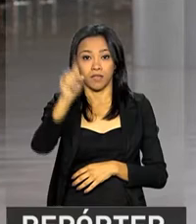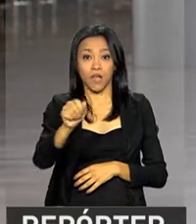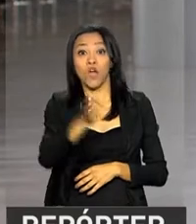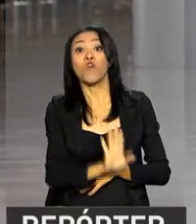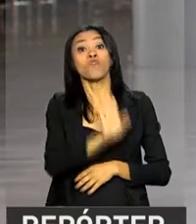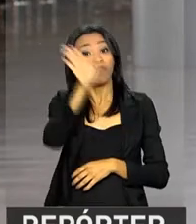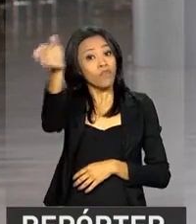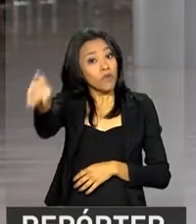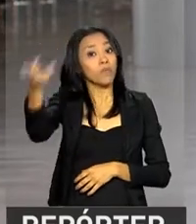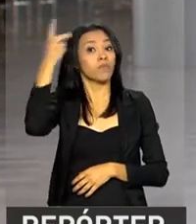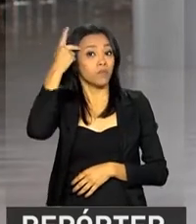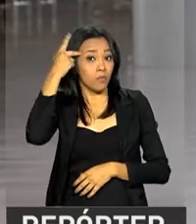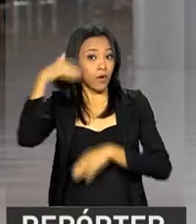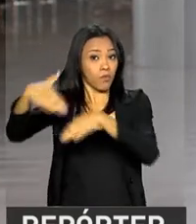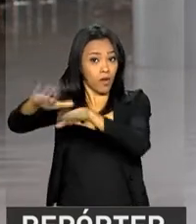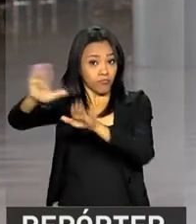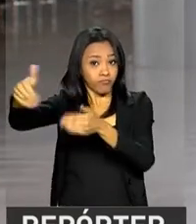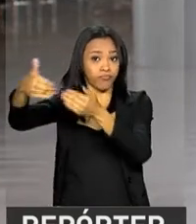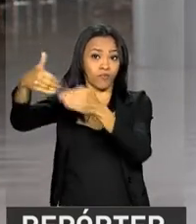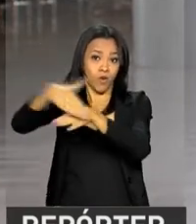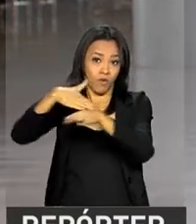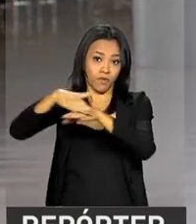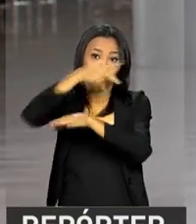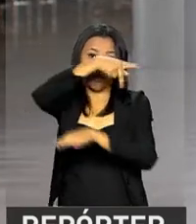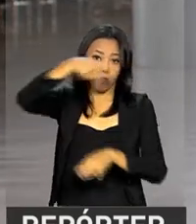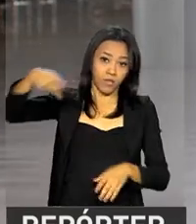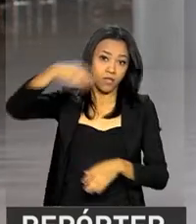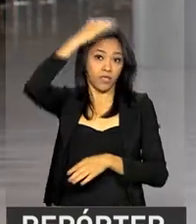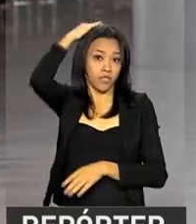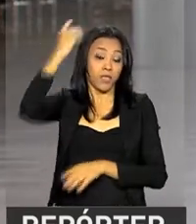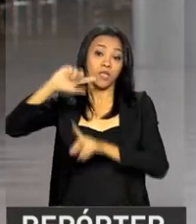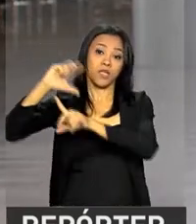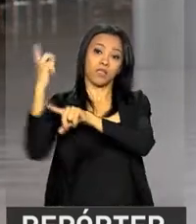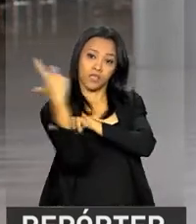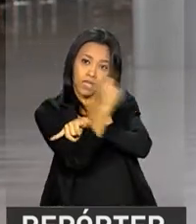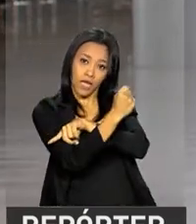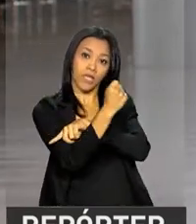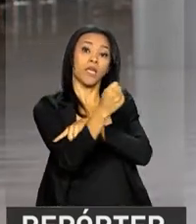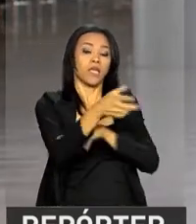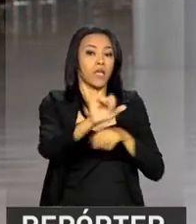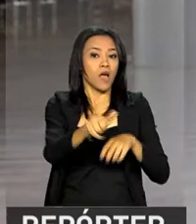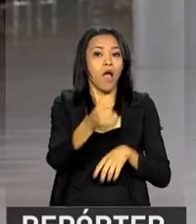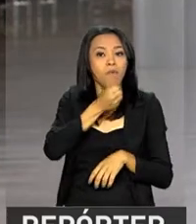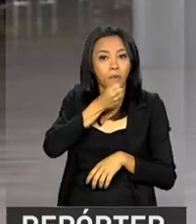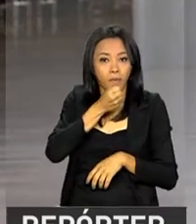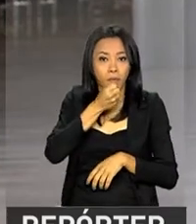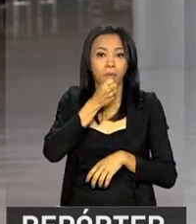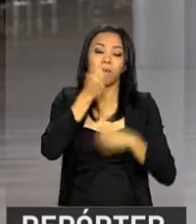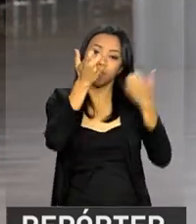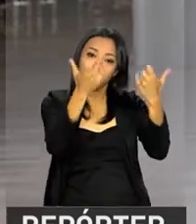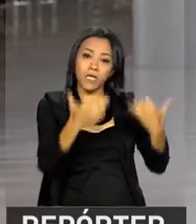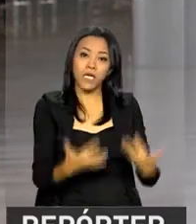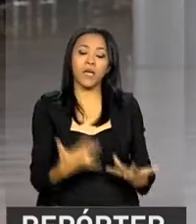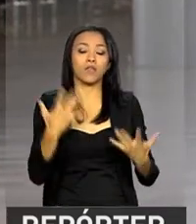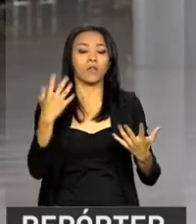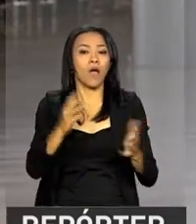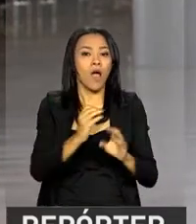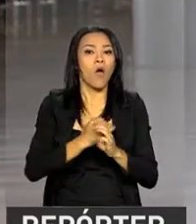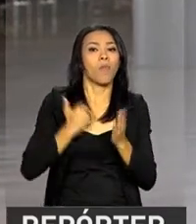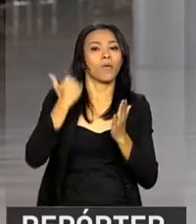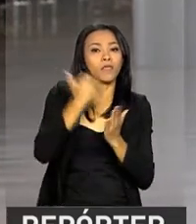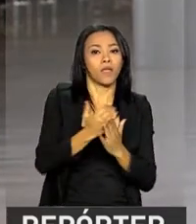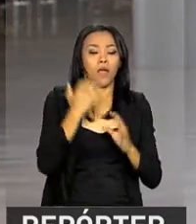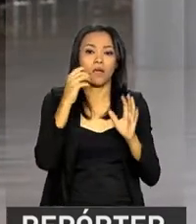tratar dessas medidas. Na saída, Meirelles falou sobre essas ações para aumentar as receitas, além de ajustar